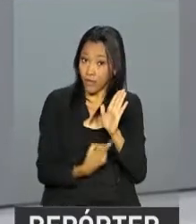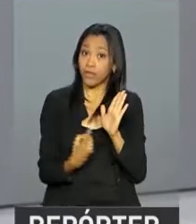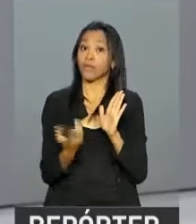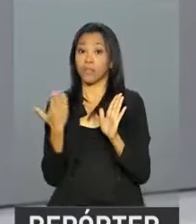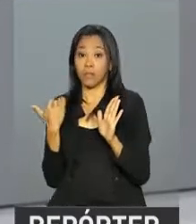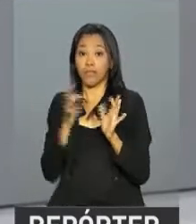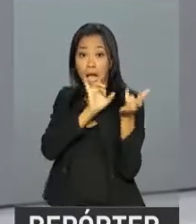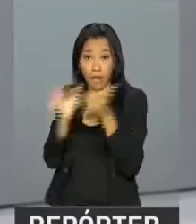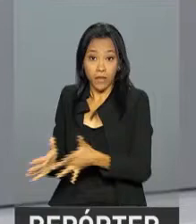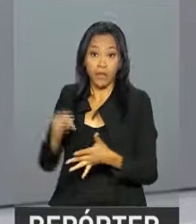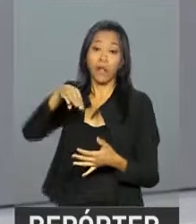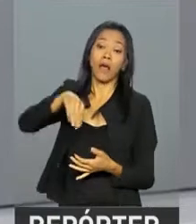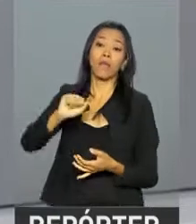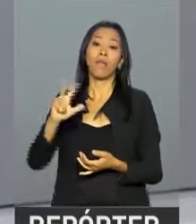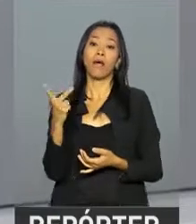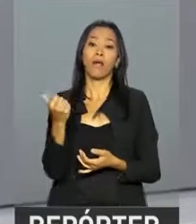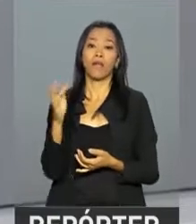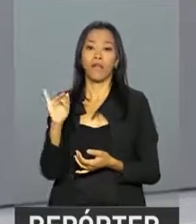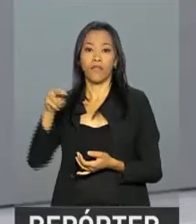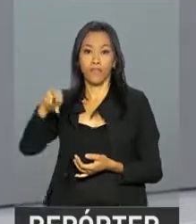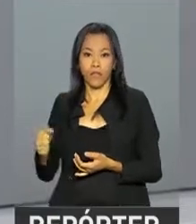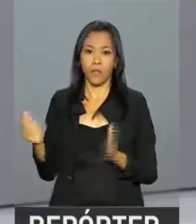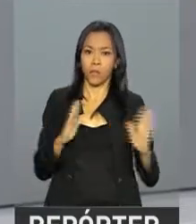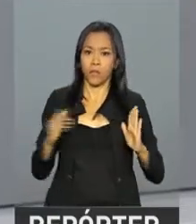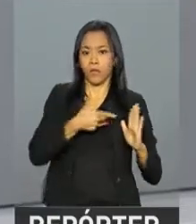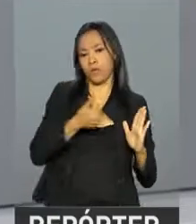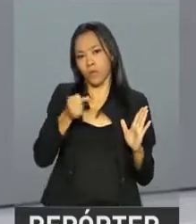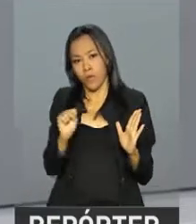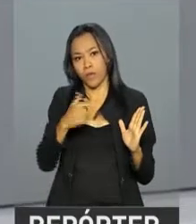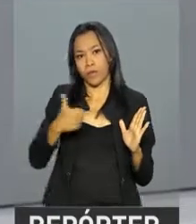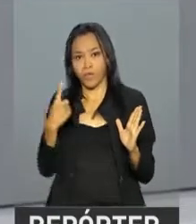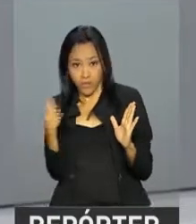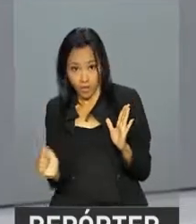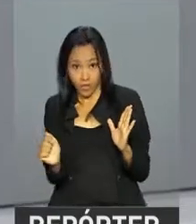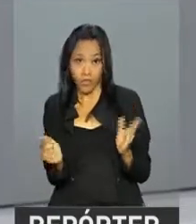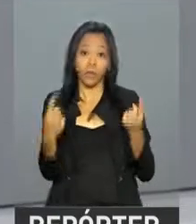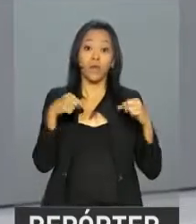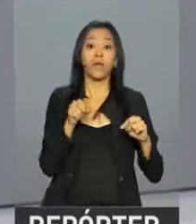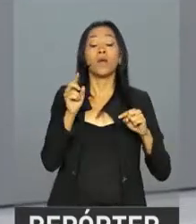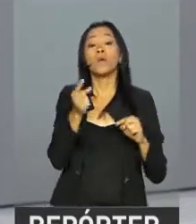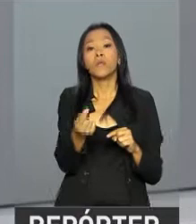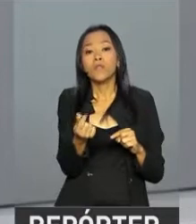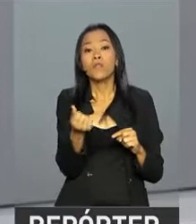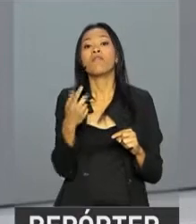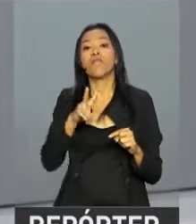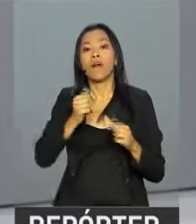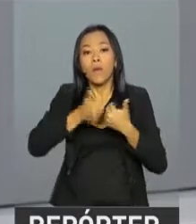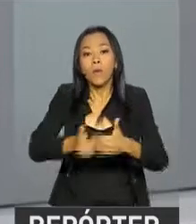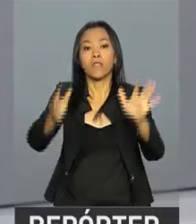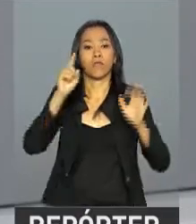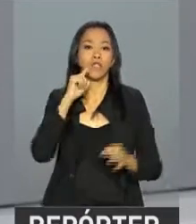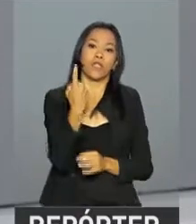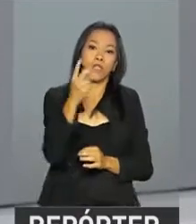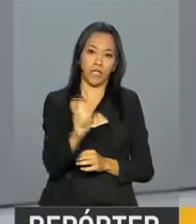deixaram a malha fina referentes aos exercícios de 2008 a 2017. O crédito bancário será realizado no dia 15 de